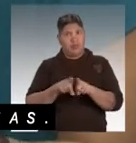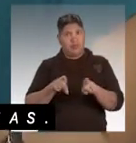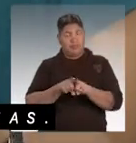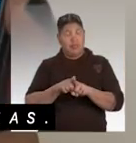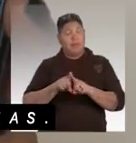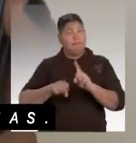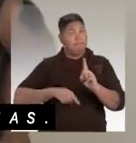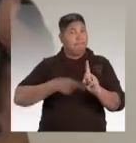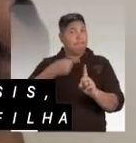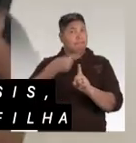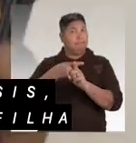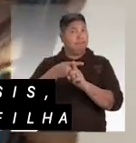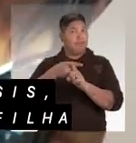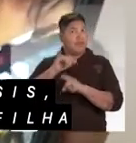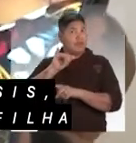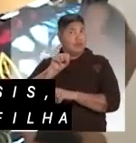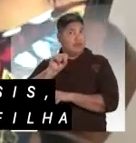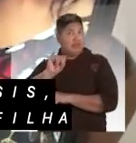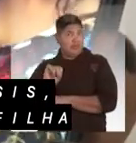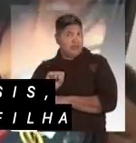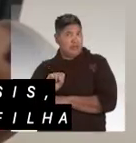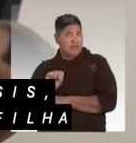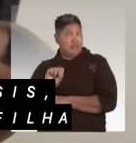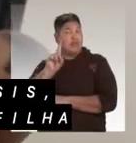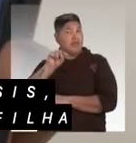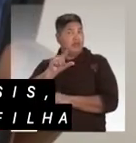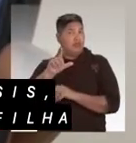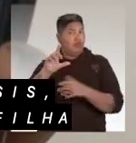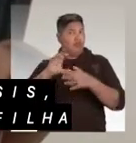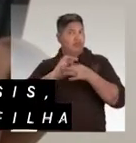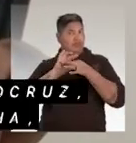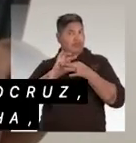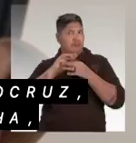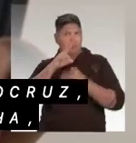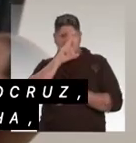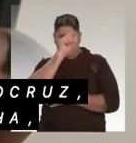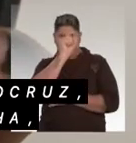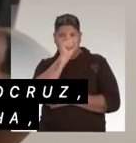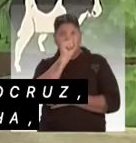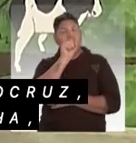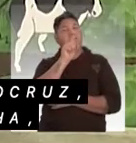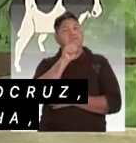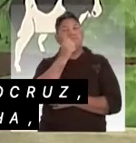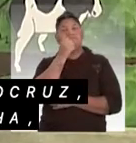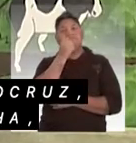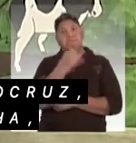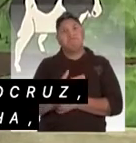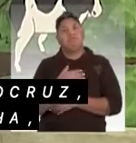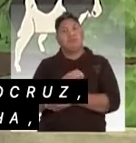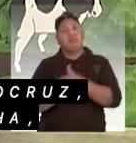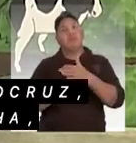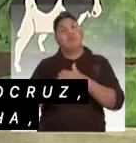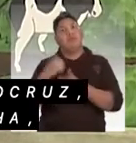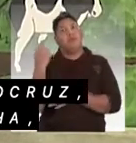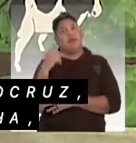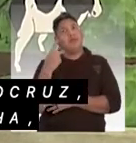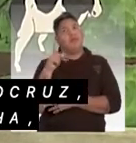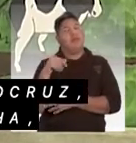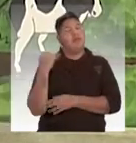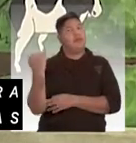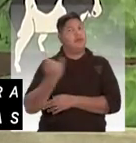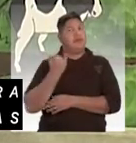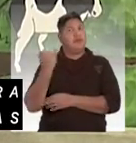garantias. Além disso, para a Isis, ter os laços com a filha fortalecidos pela Fiocruz, órgão onde trabalha,